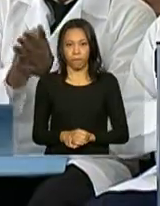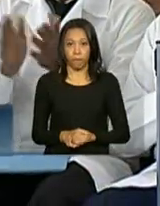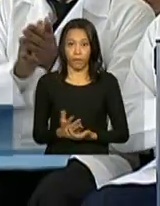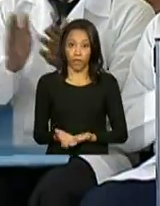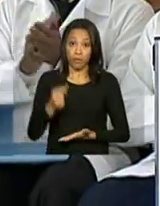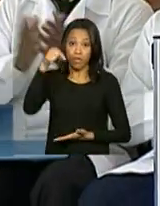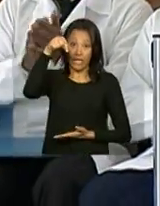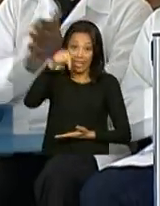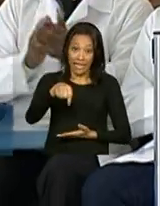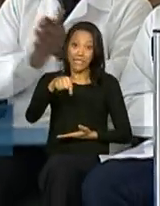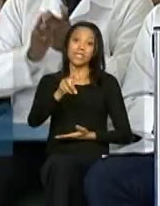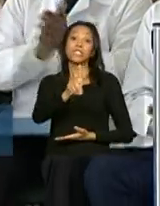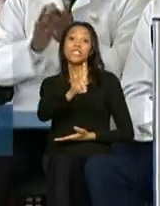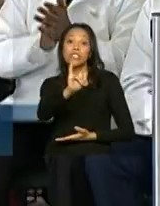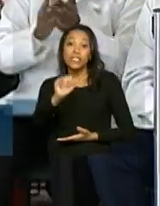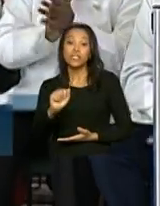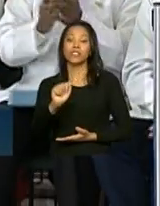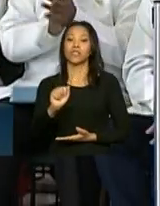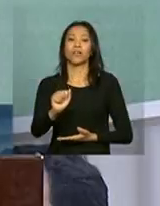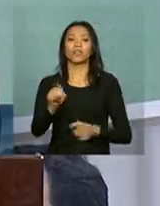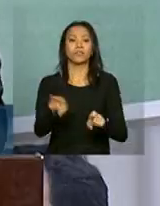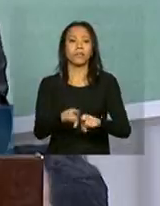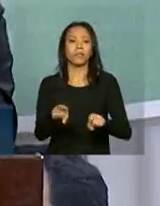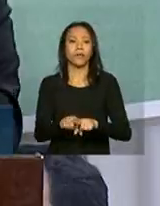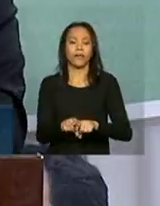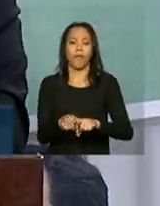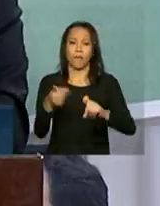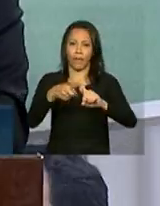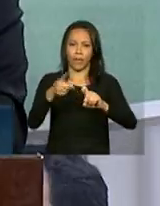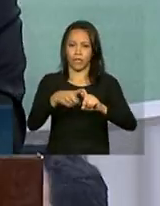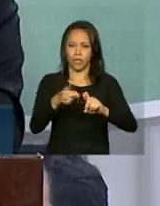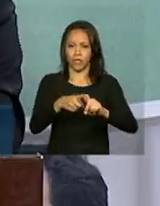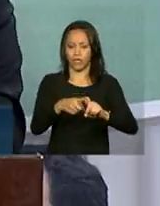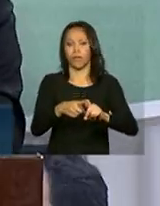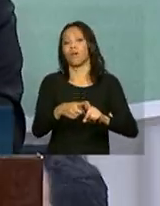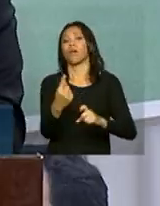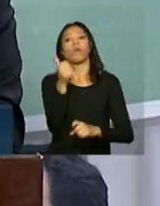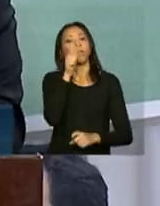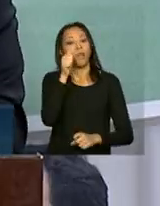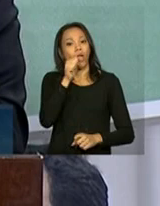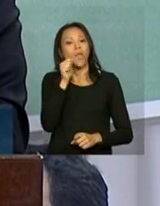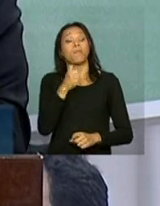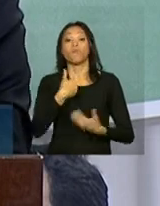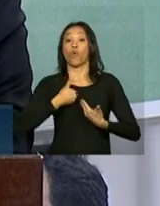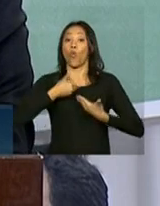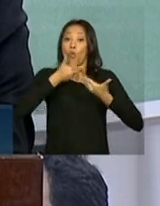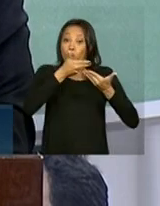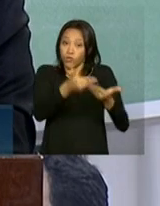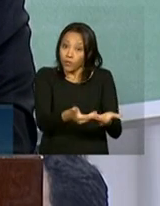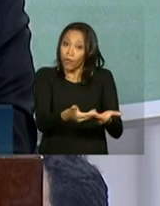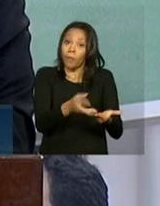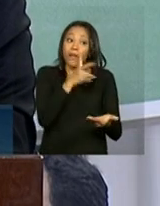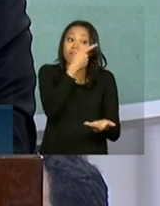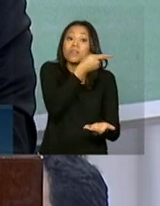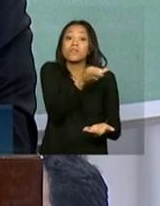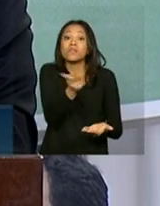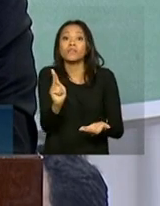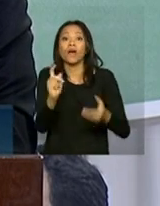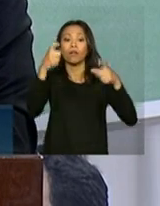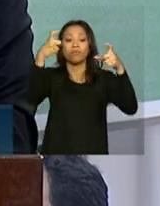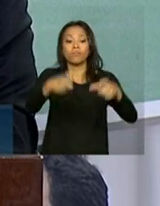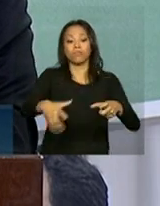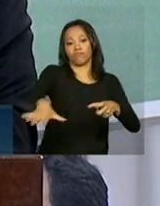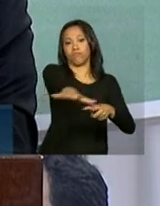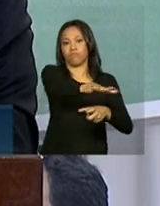Nesse dia, a doutora Fernanda resolveu me convidar para uma visita num bairro, numa